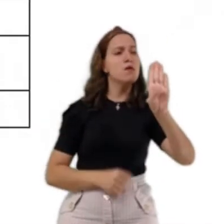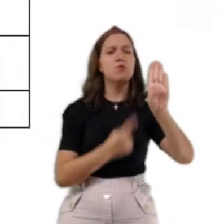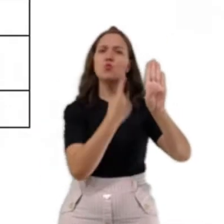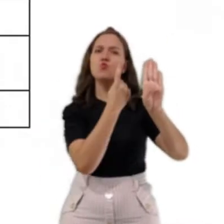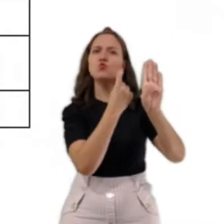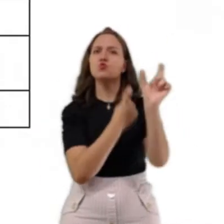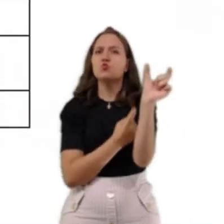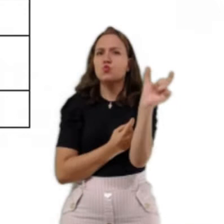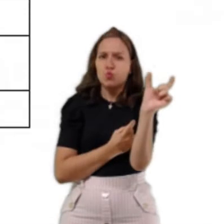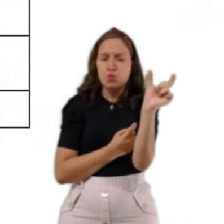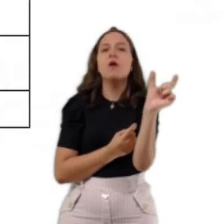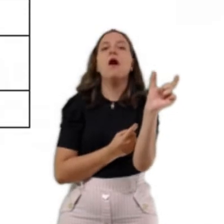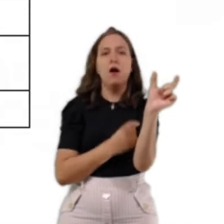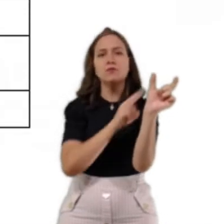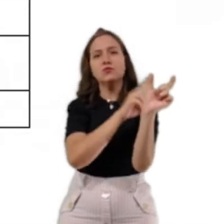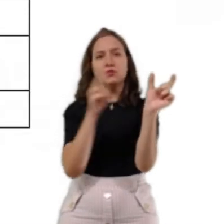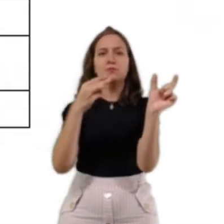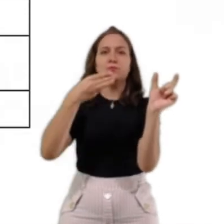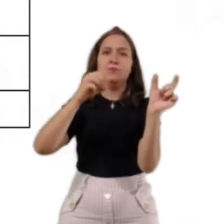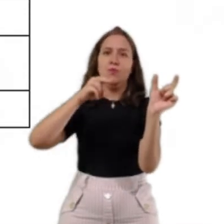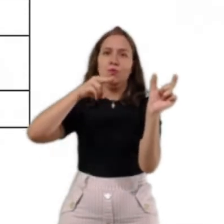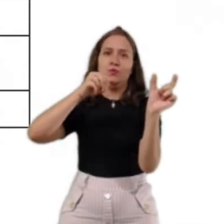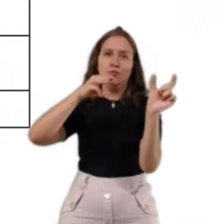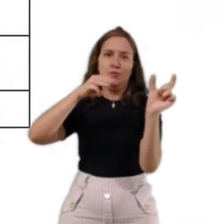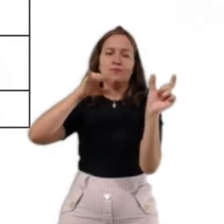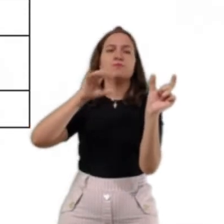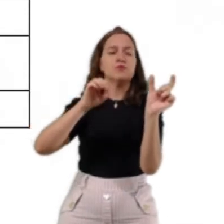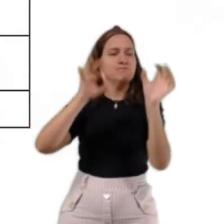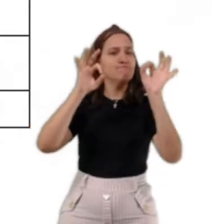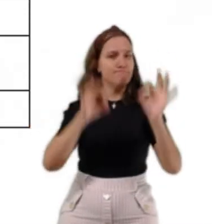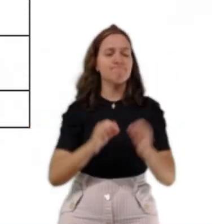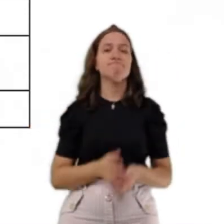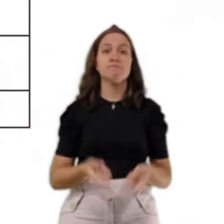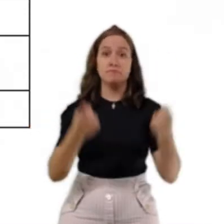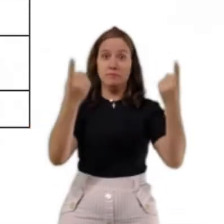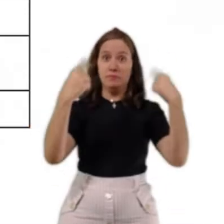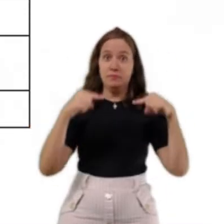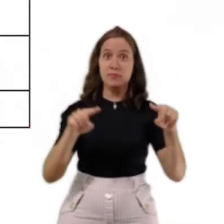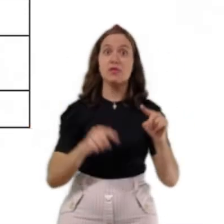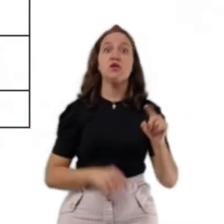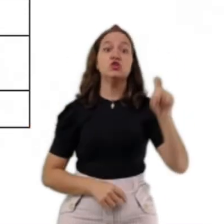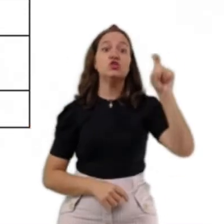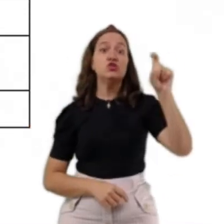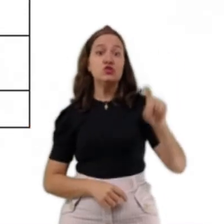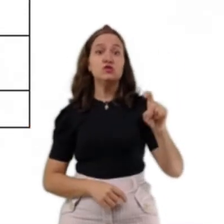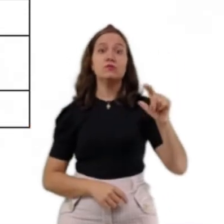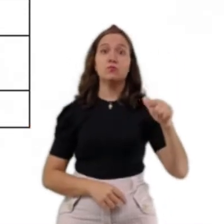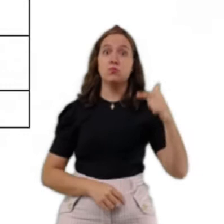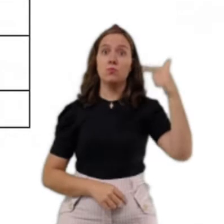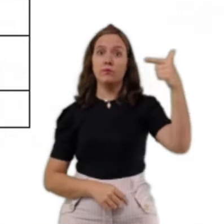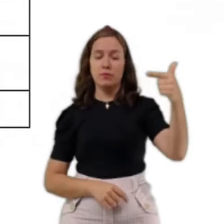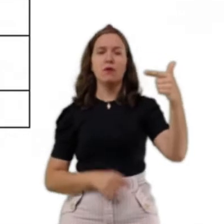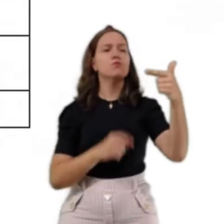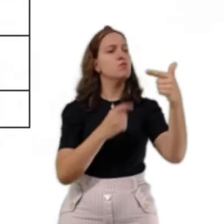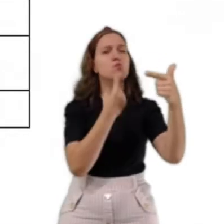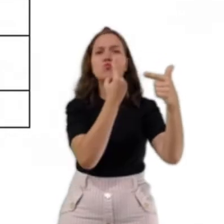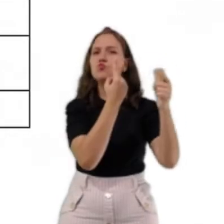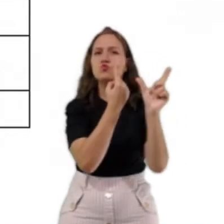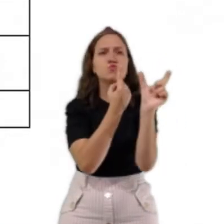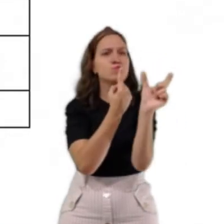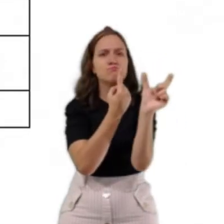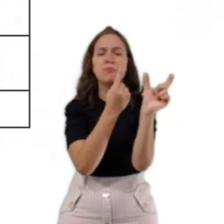também então ele também é o meu nome x ao quadrado somente tem um termo algébrico